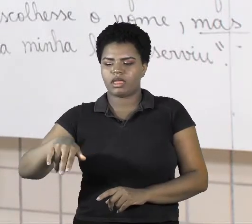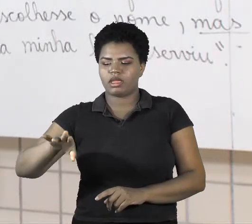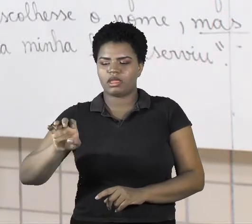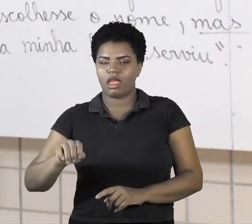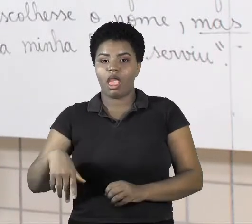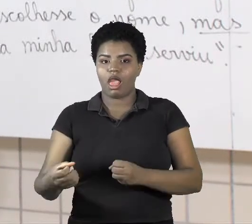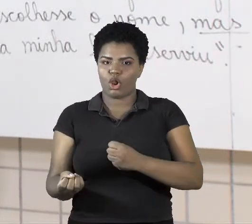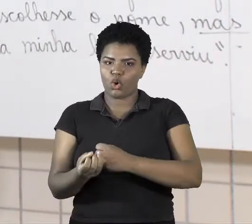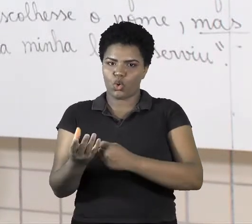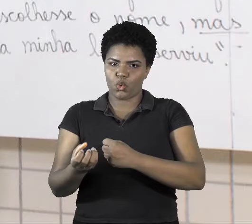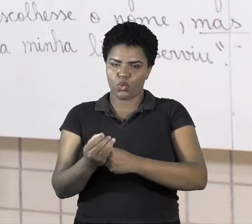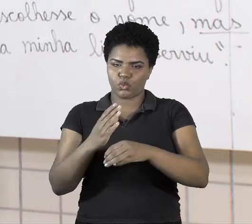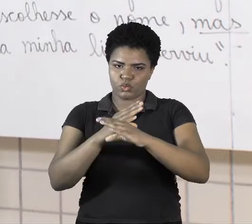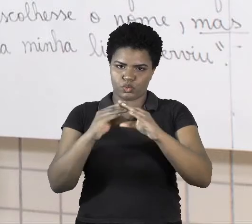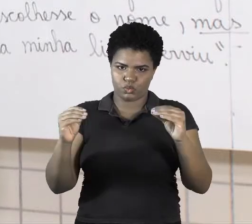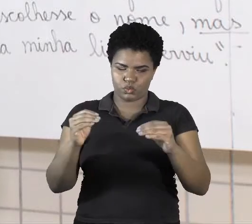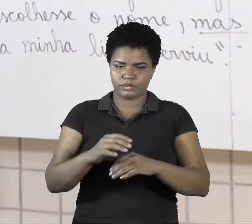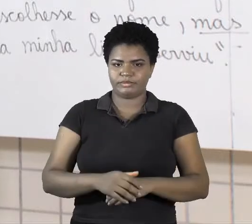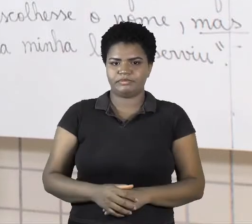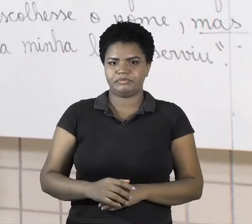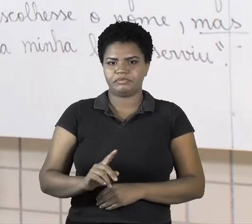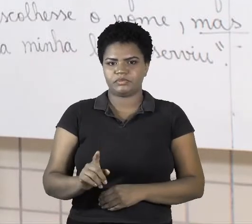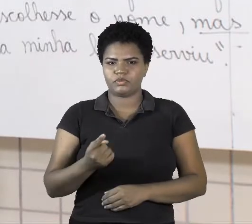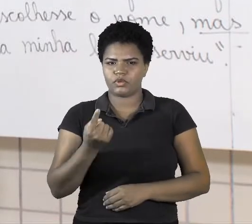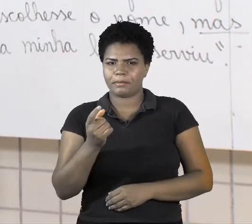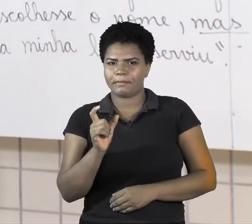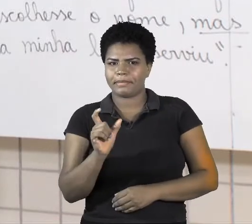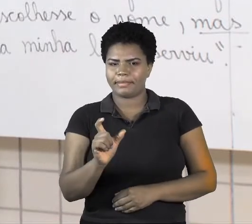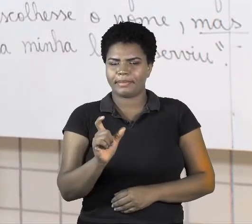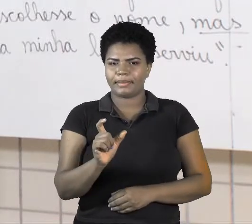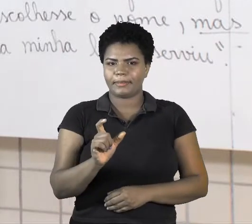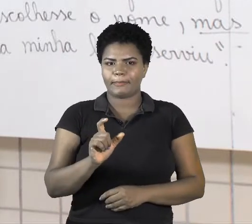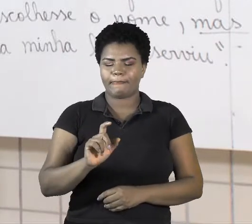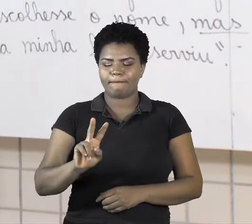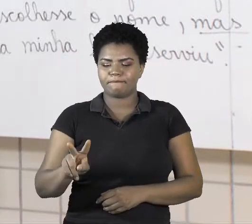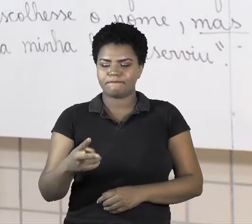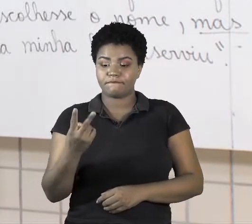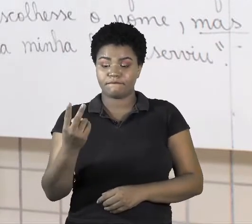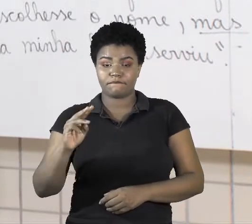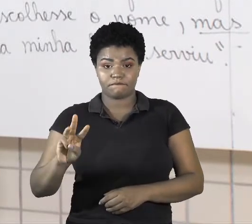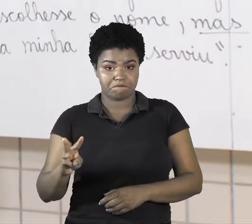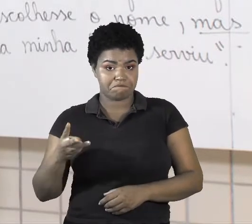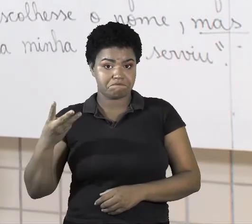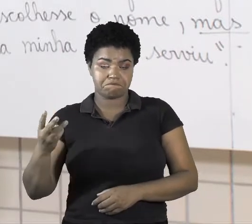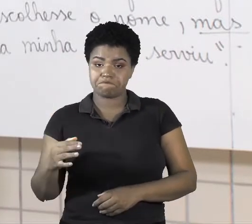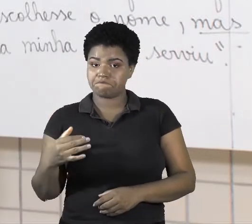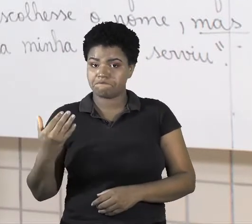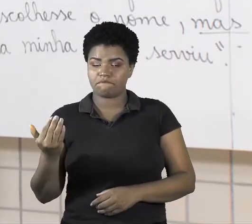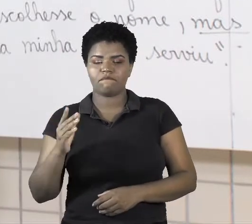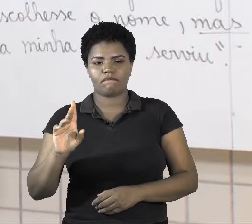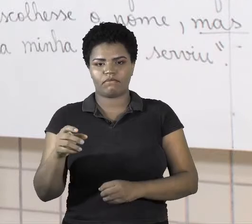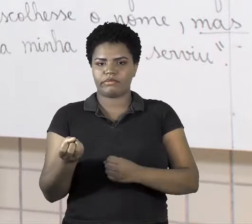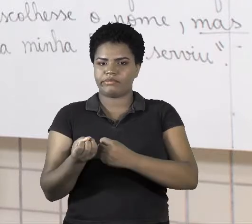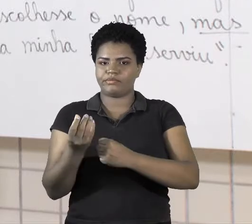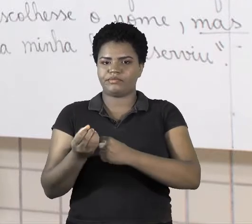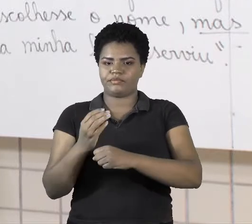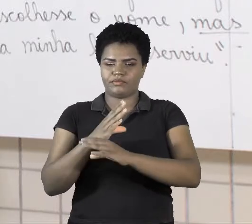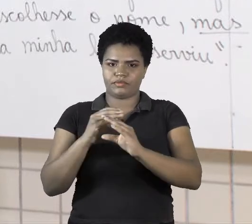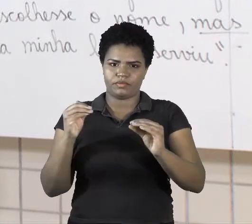conjuntiva, certo? Ela vem com uma palavrinha só, conjunção, duas ou mais, locução conjuntiva. Só para vocês terem